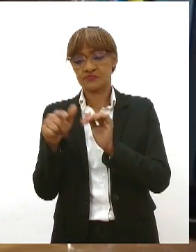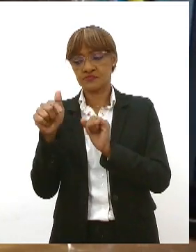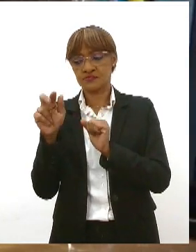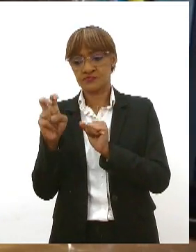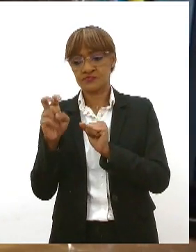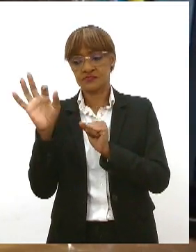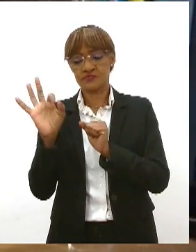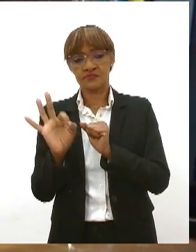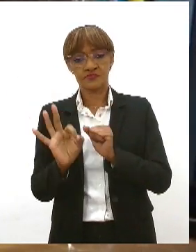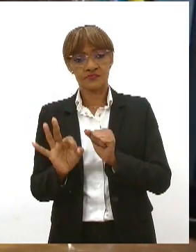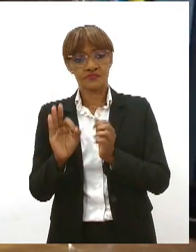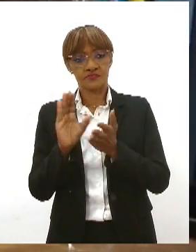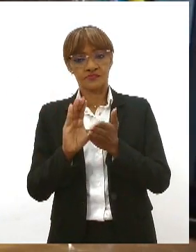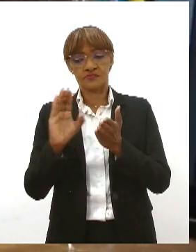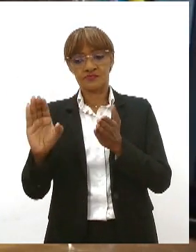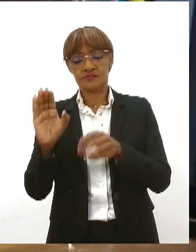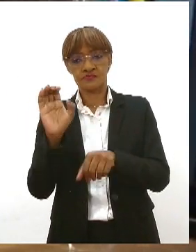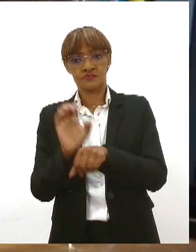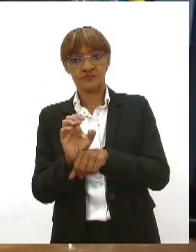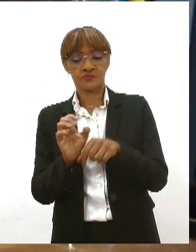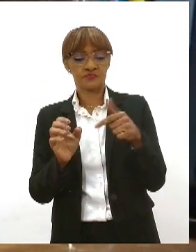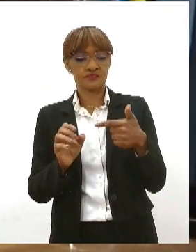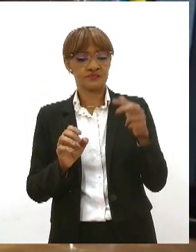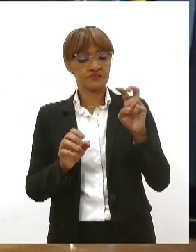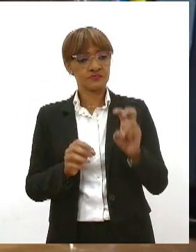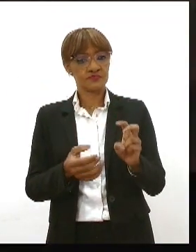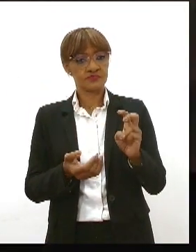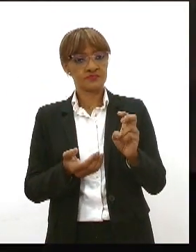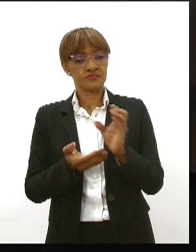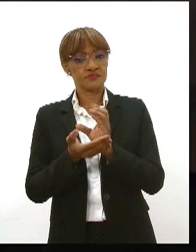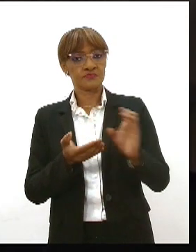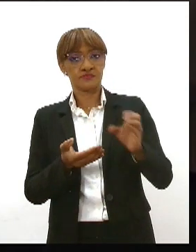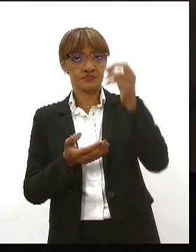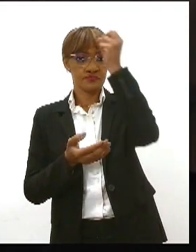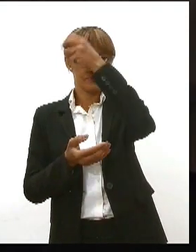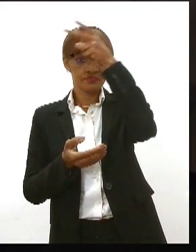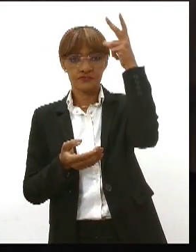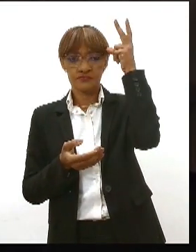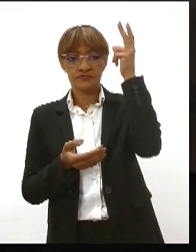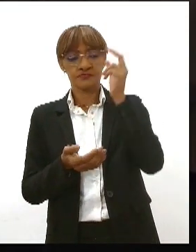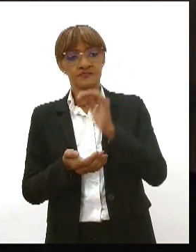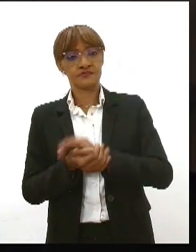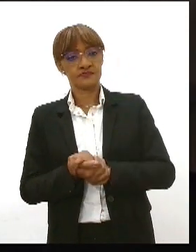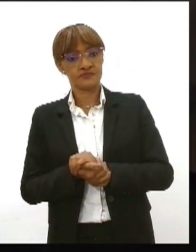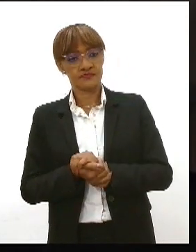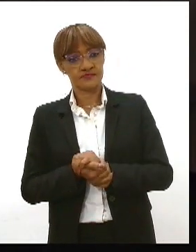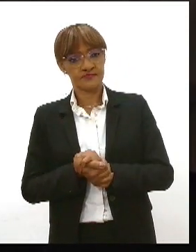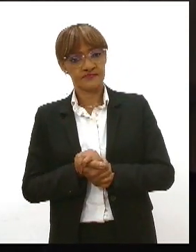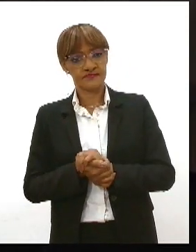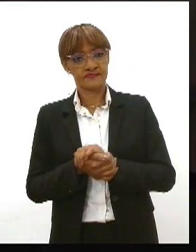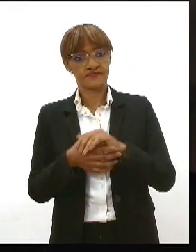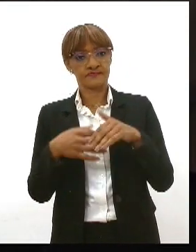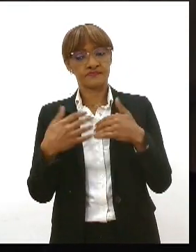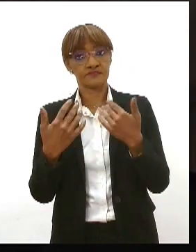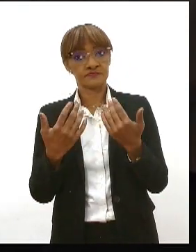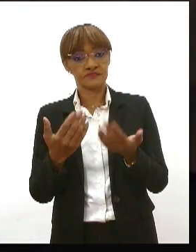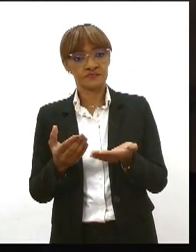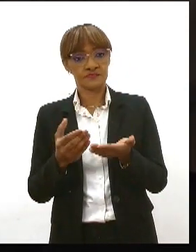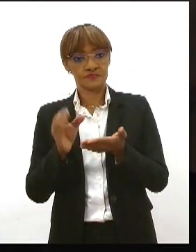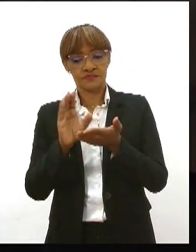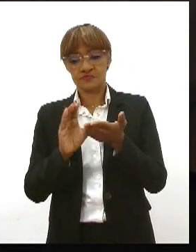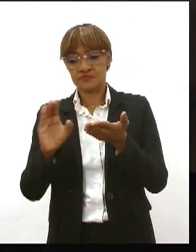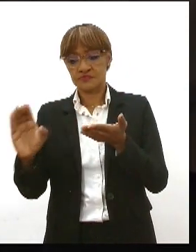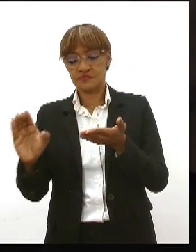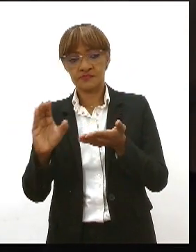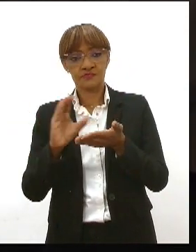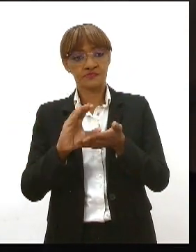vai para o Estado e 25% para os municípios. Uma parcela do ICMS que é repartida para o município leva em